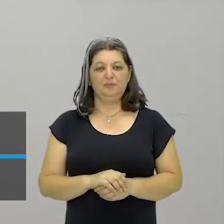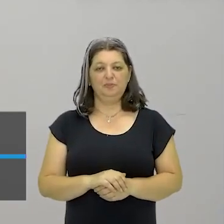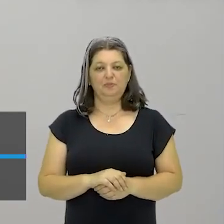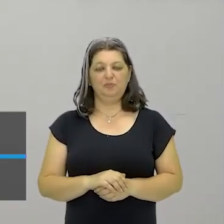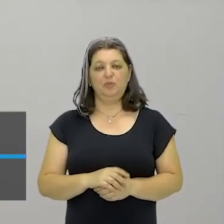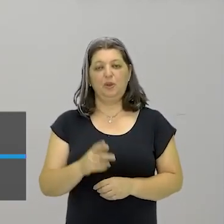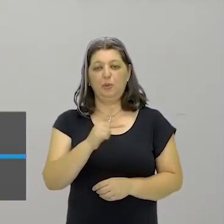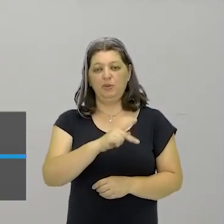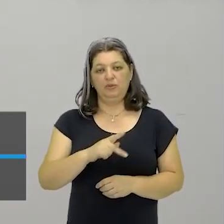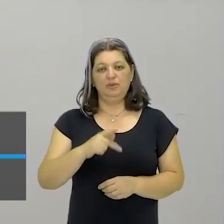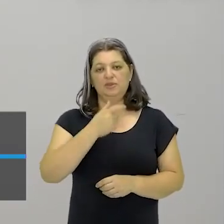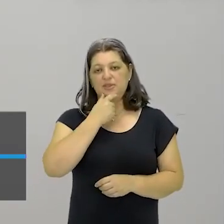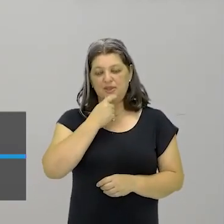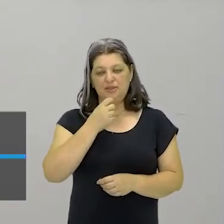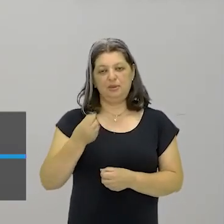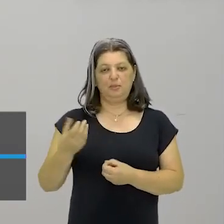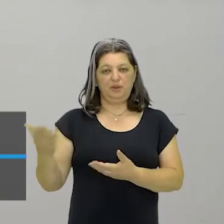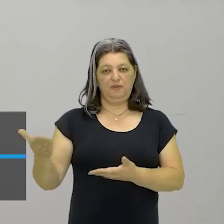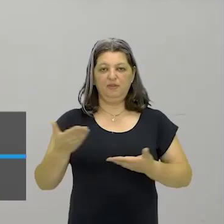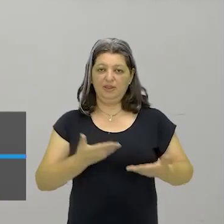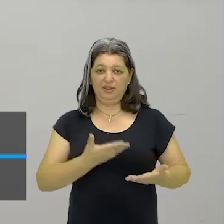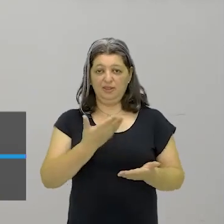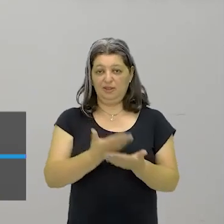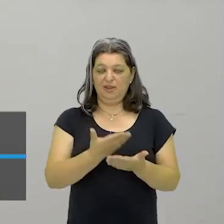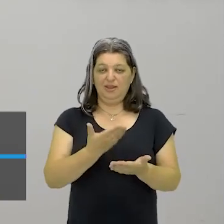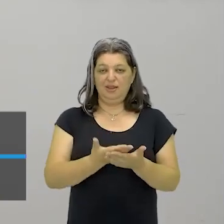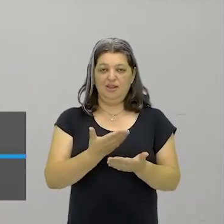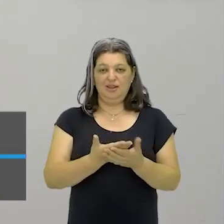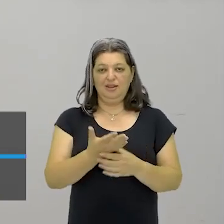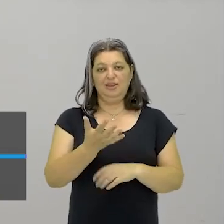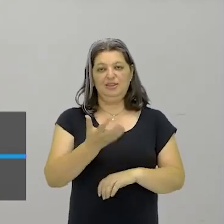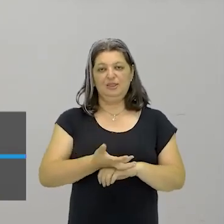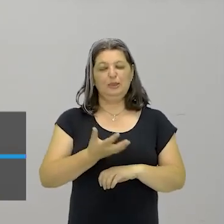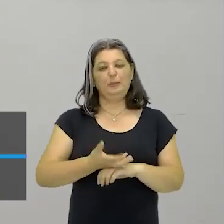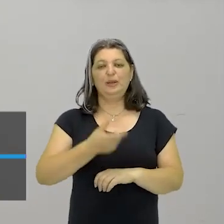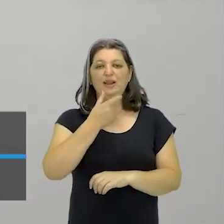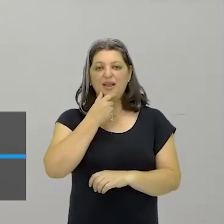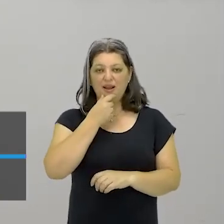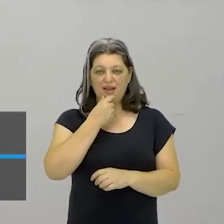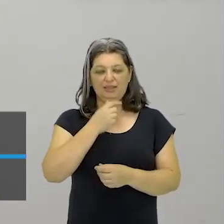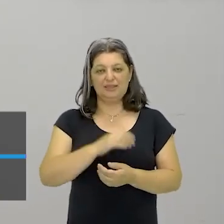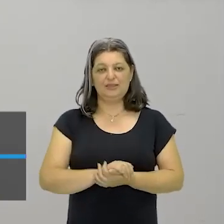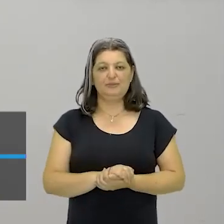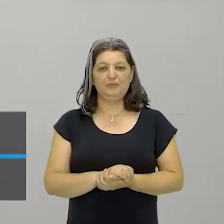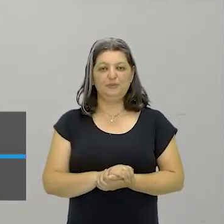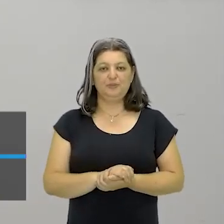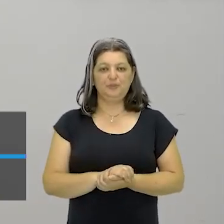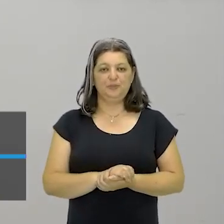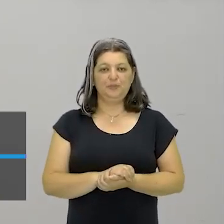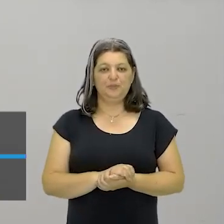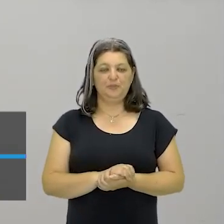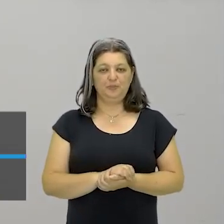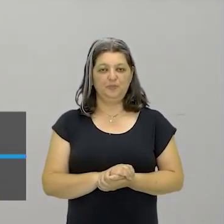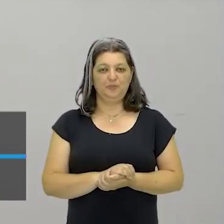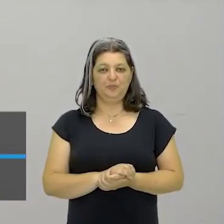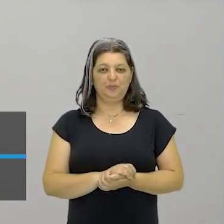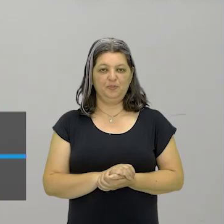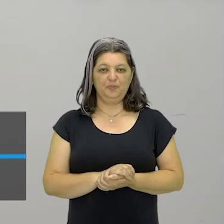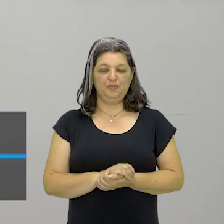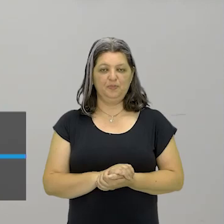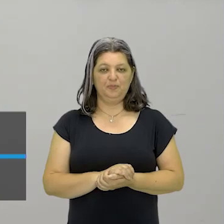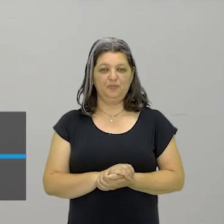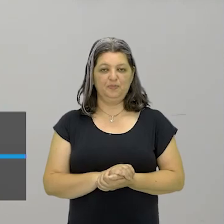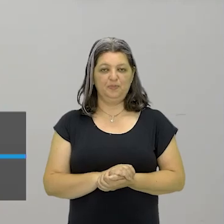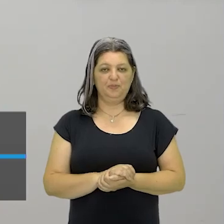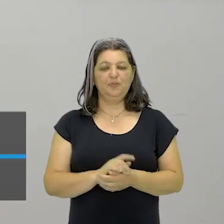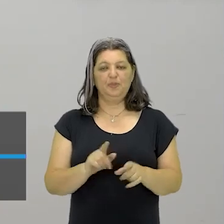Sejam bem-vindos a esta aula de inglês E nós estamos aqui com o